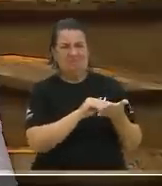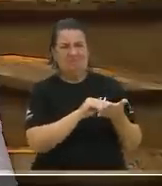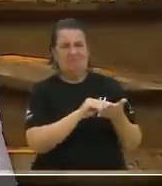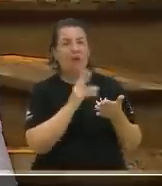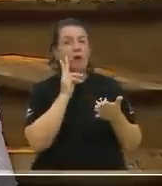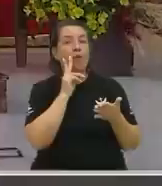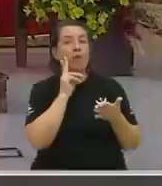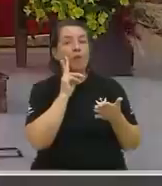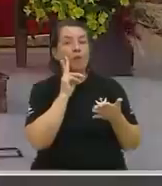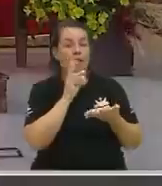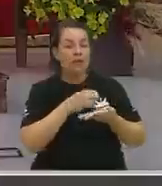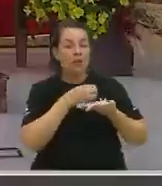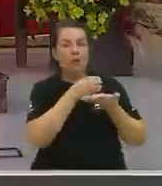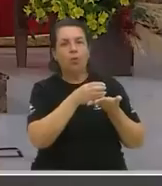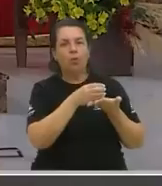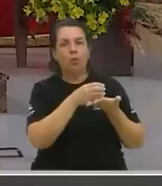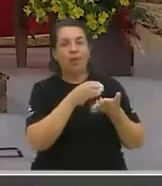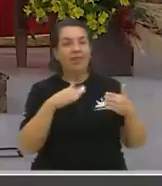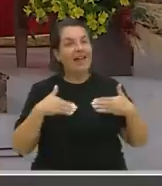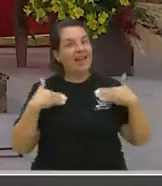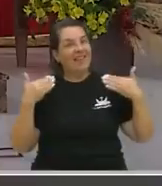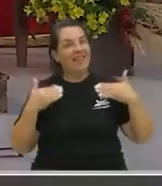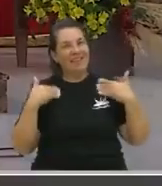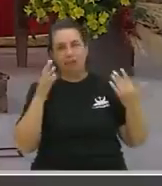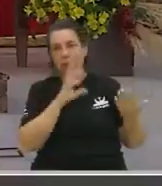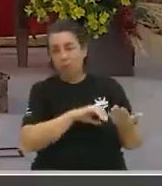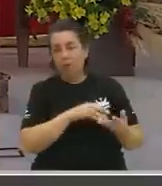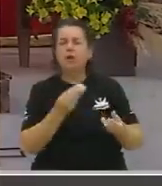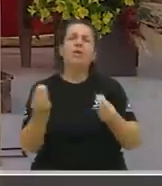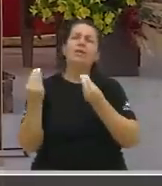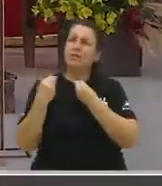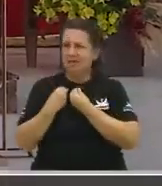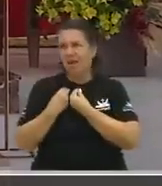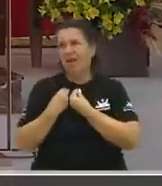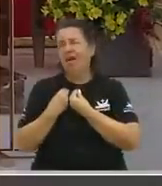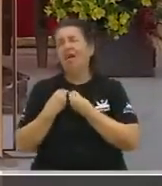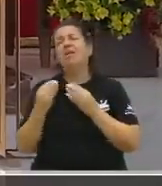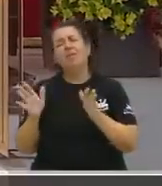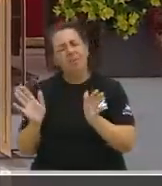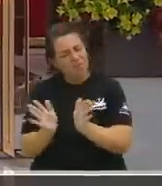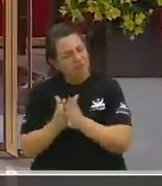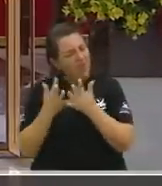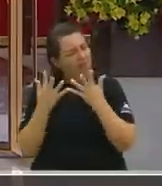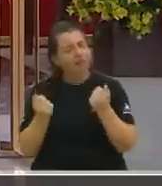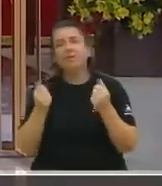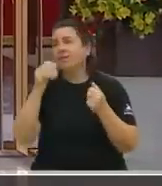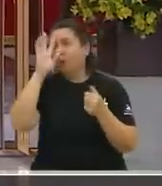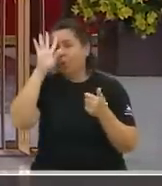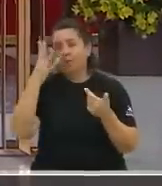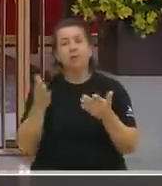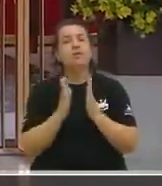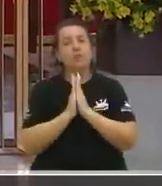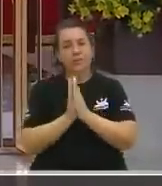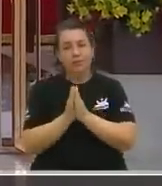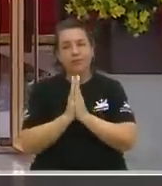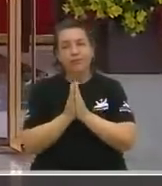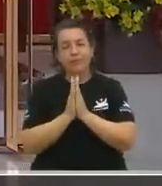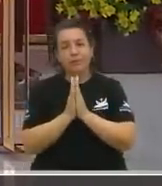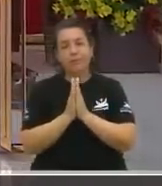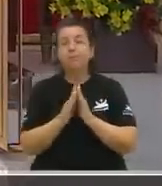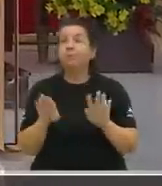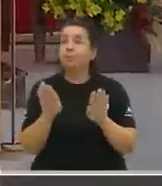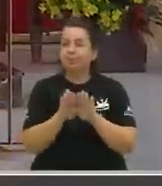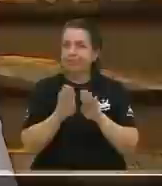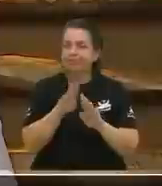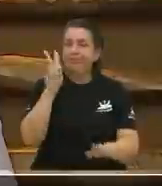vinho da alegria e do amor, que o milagre aconteça. Também,